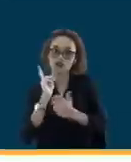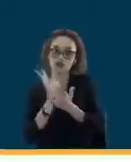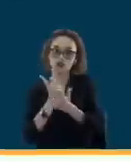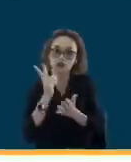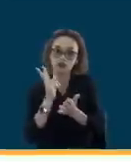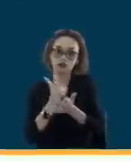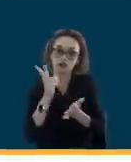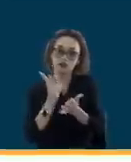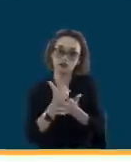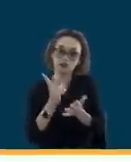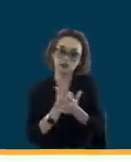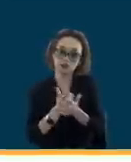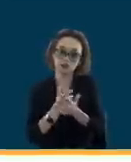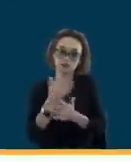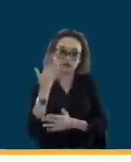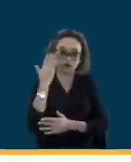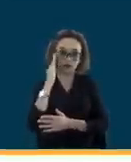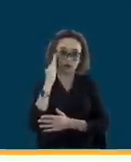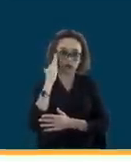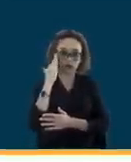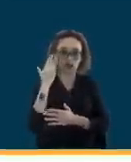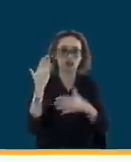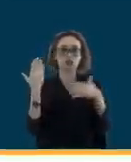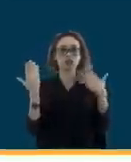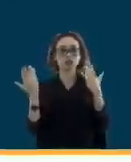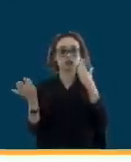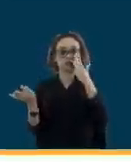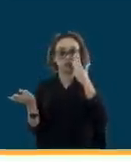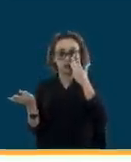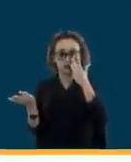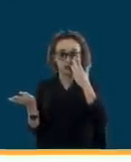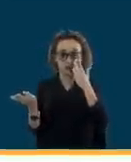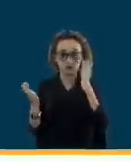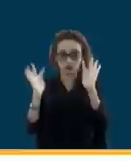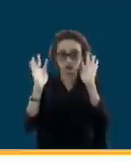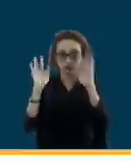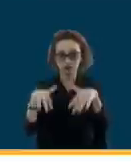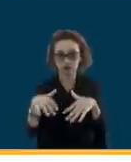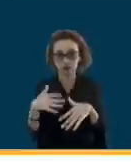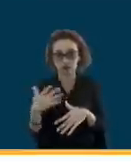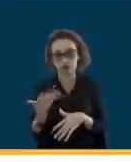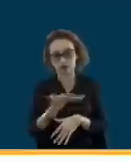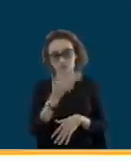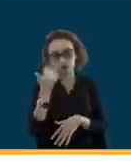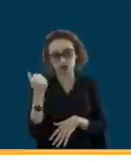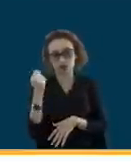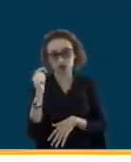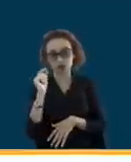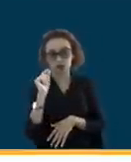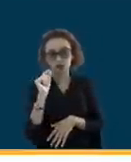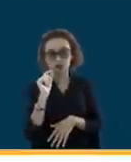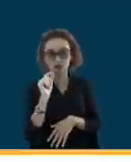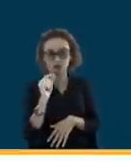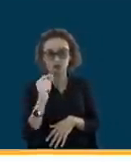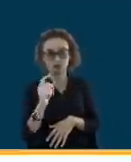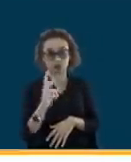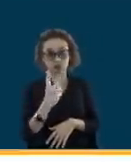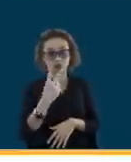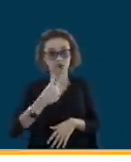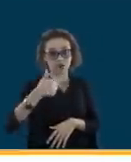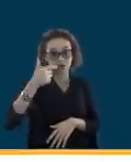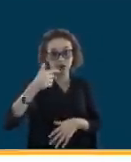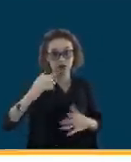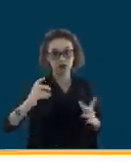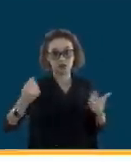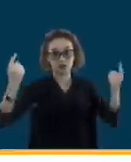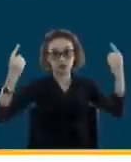E aí eu finalizo com um chamado aí para um segundo desafio da lei. Um é a